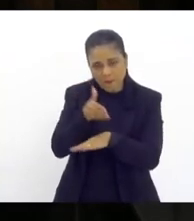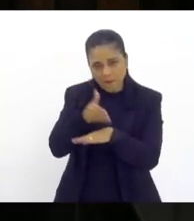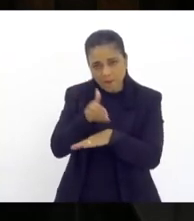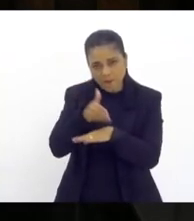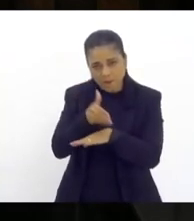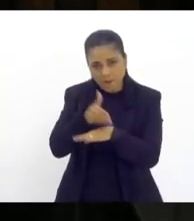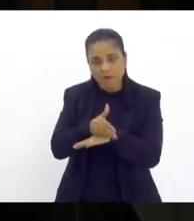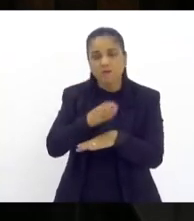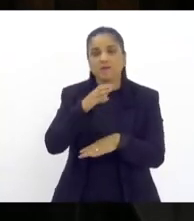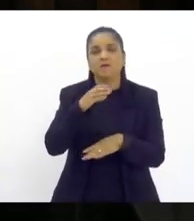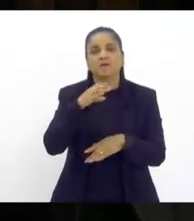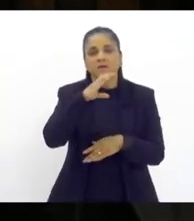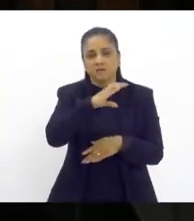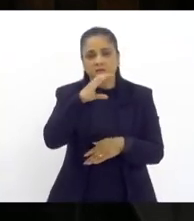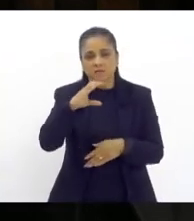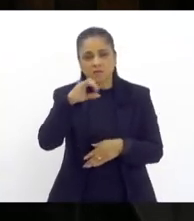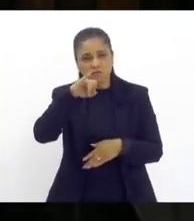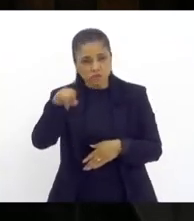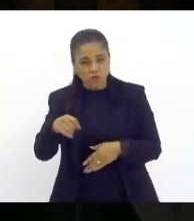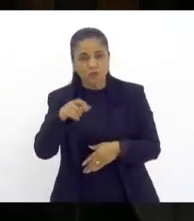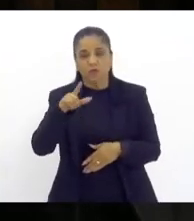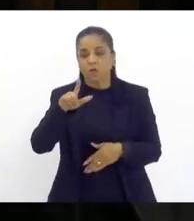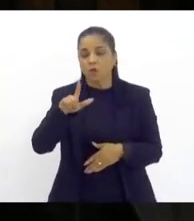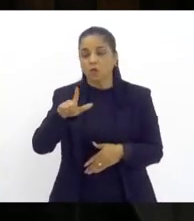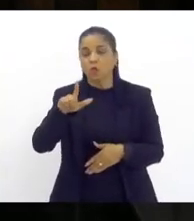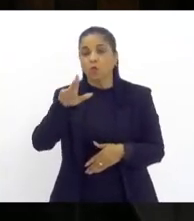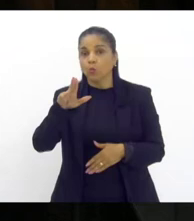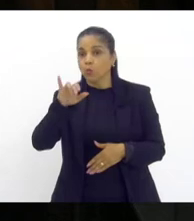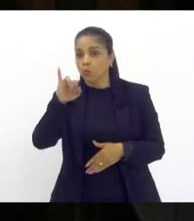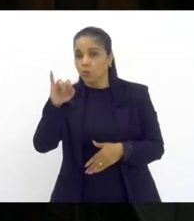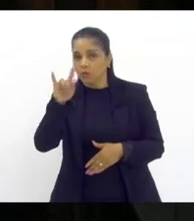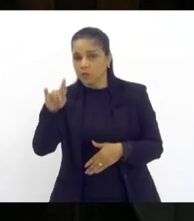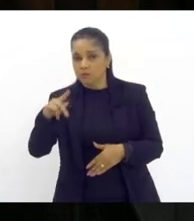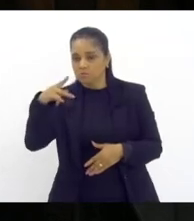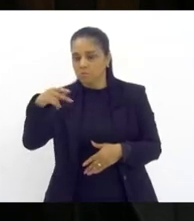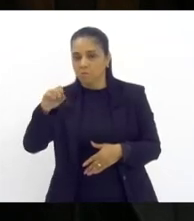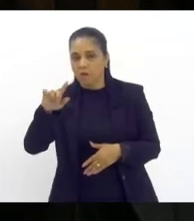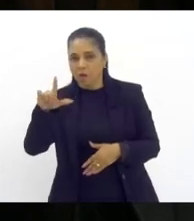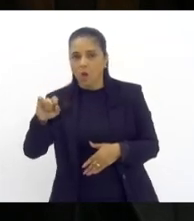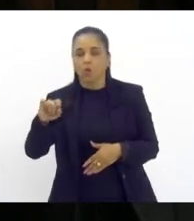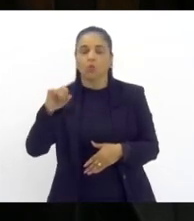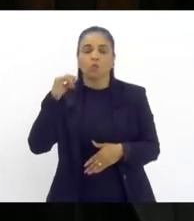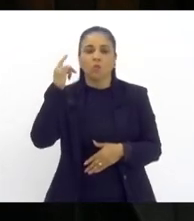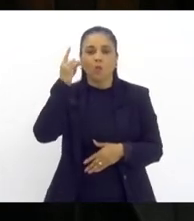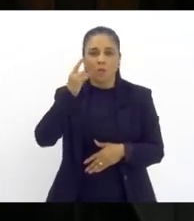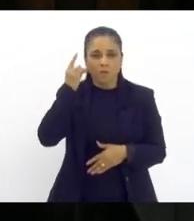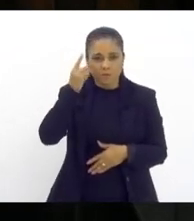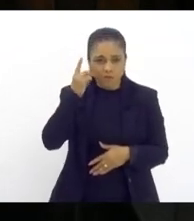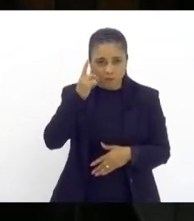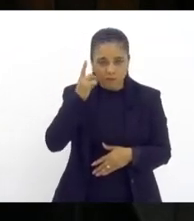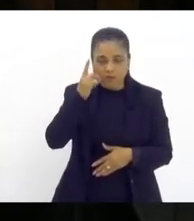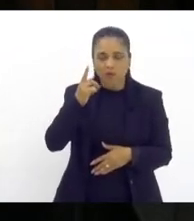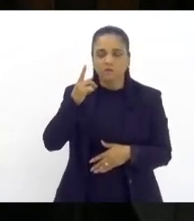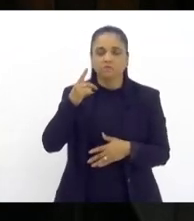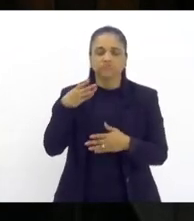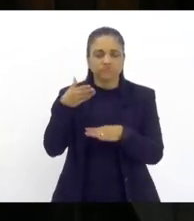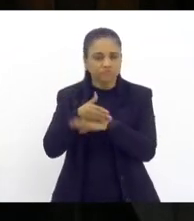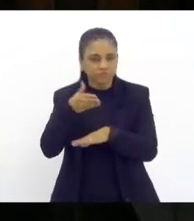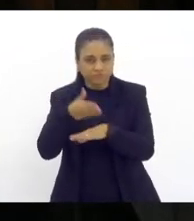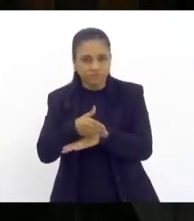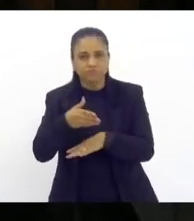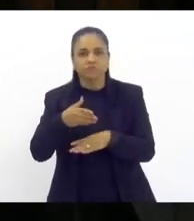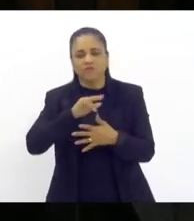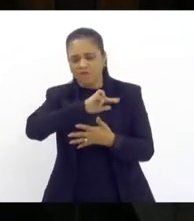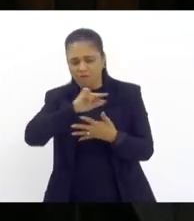sessões da CCJ, deputado Luiz Paulo, deputado Vinícius Cozzolino e deputada Célia Jordão, presentes em todas as sessões, deputados